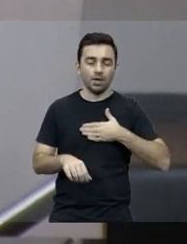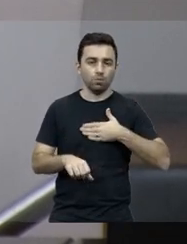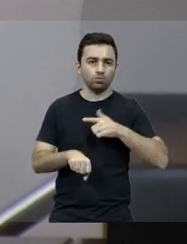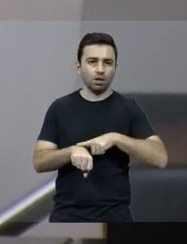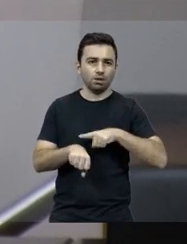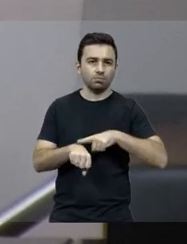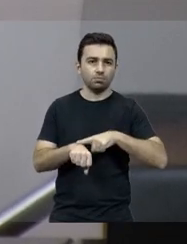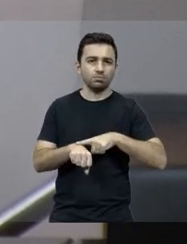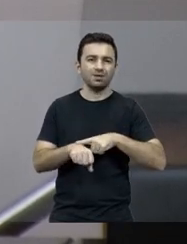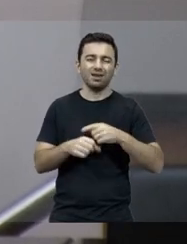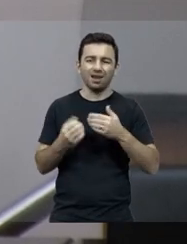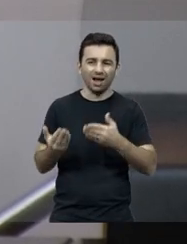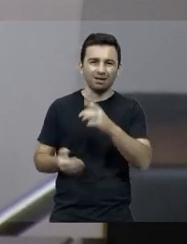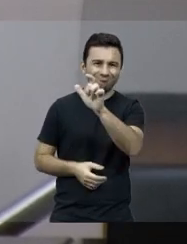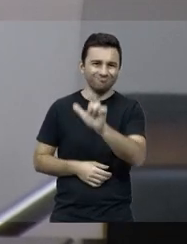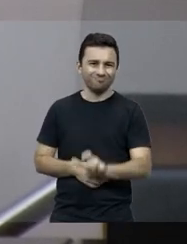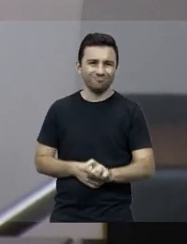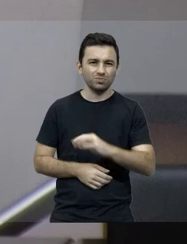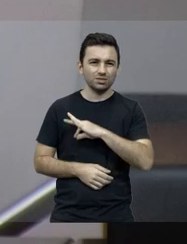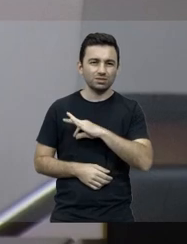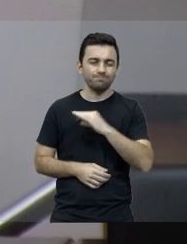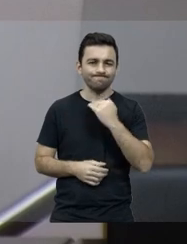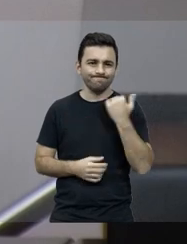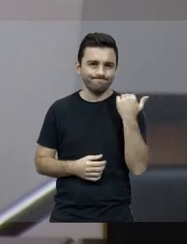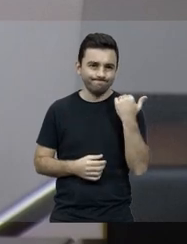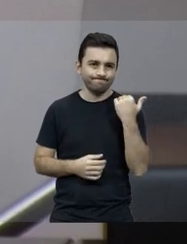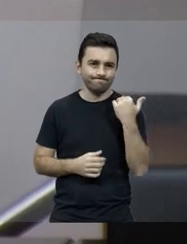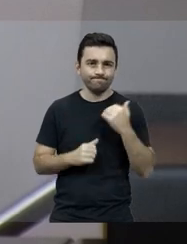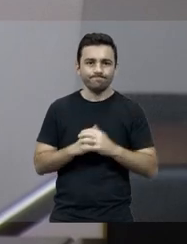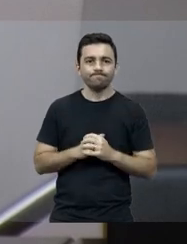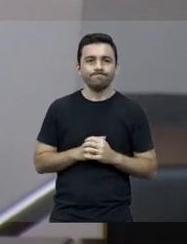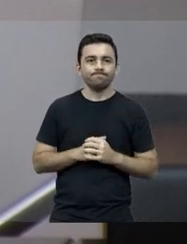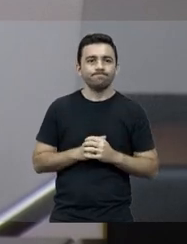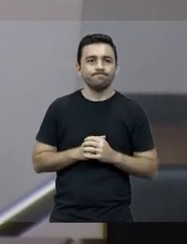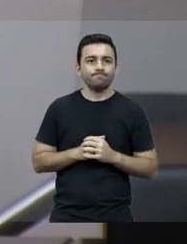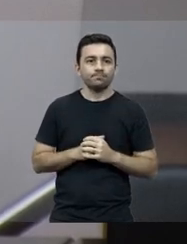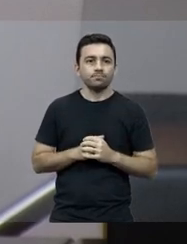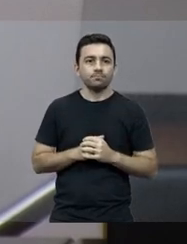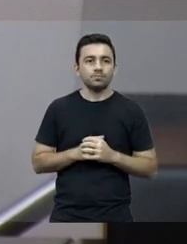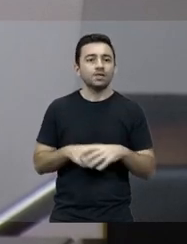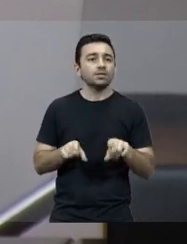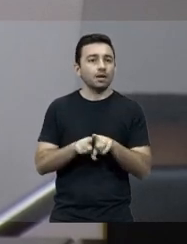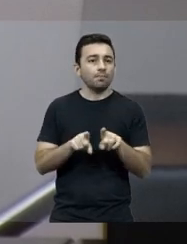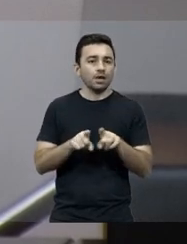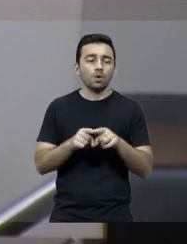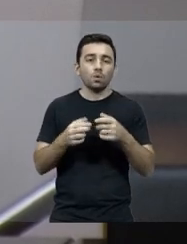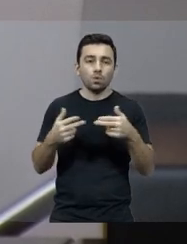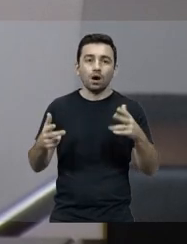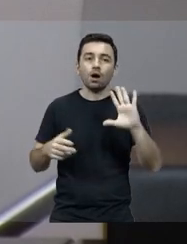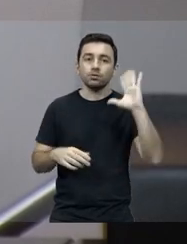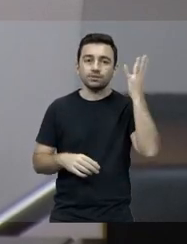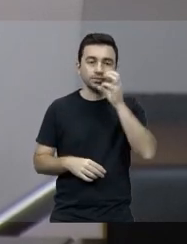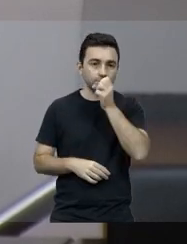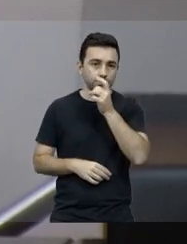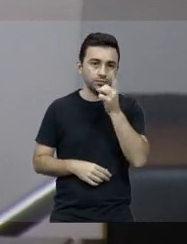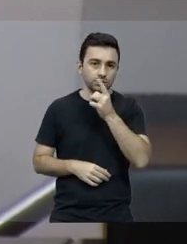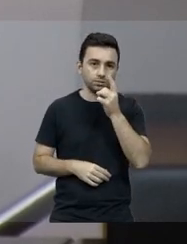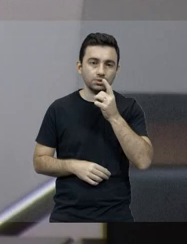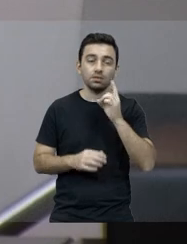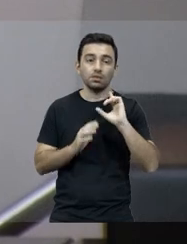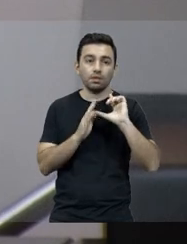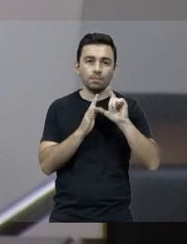da morte do soldado e sobre as coisas que aconteceram durante o final de semana, depois